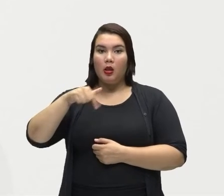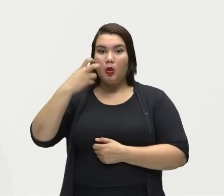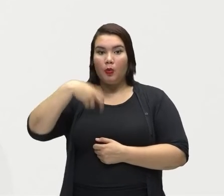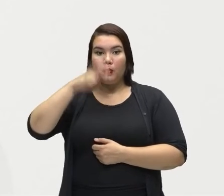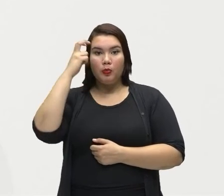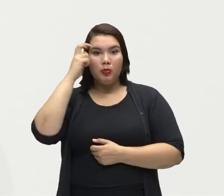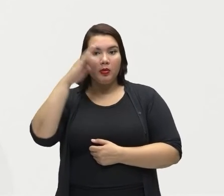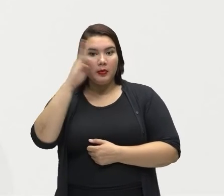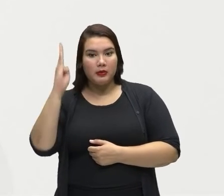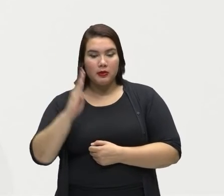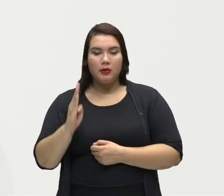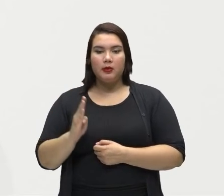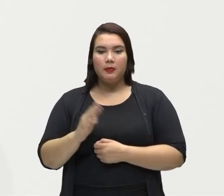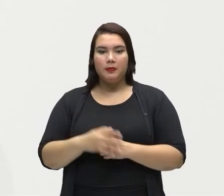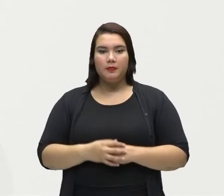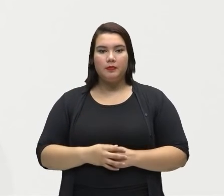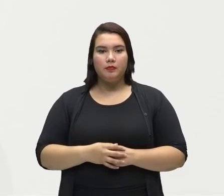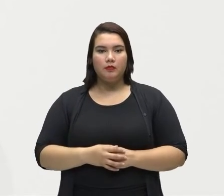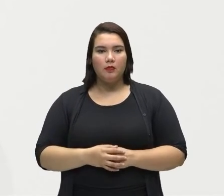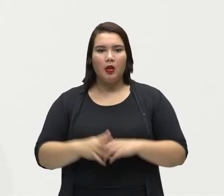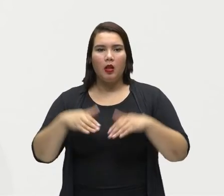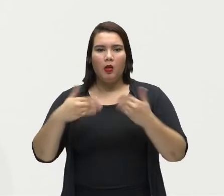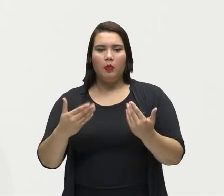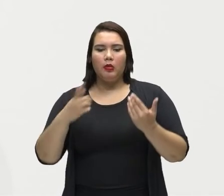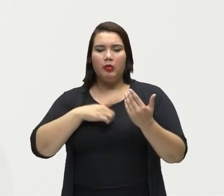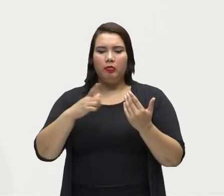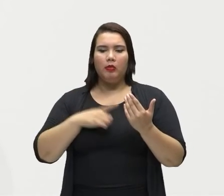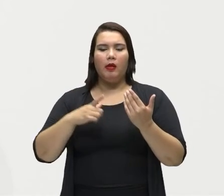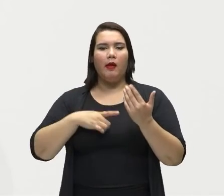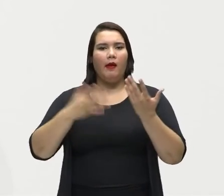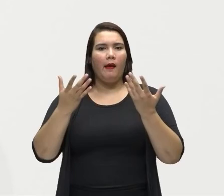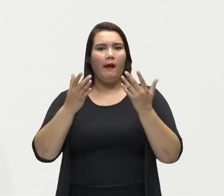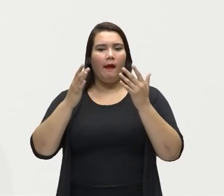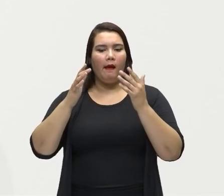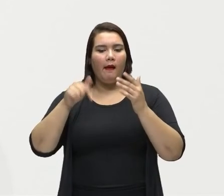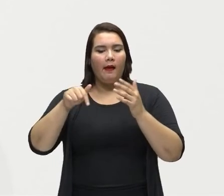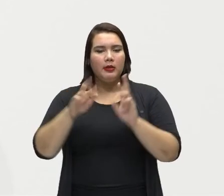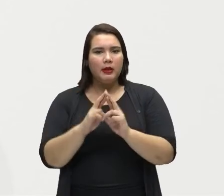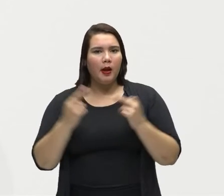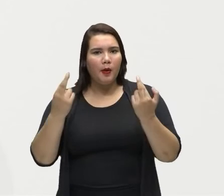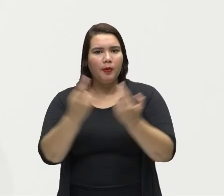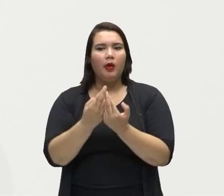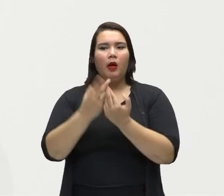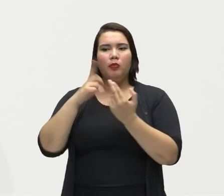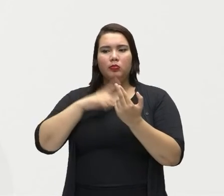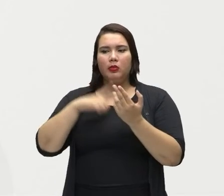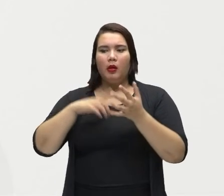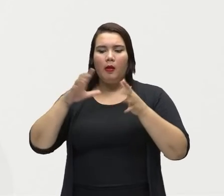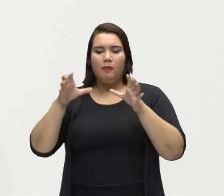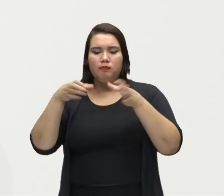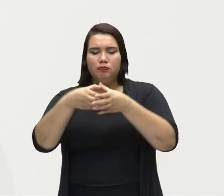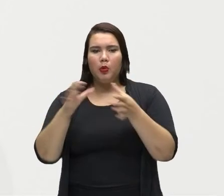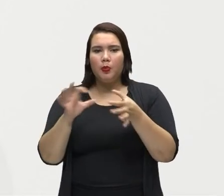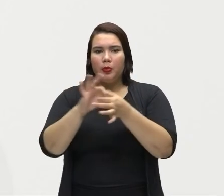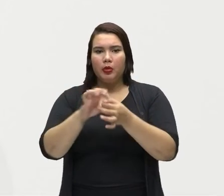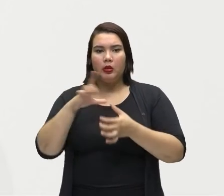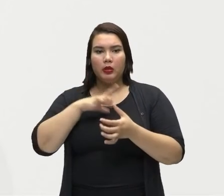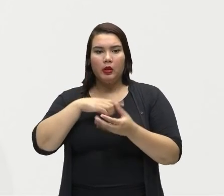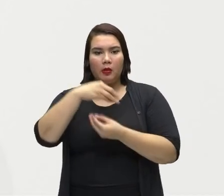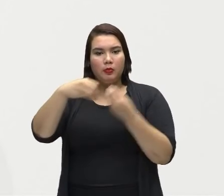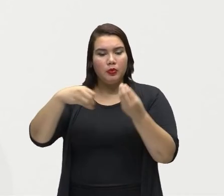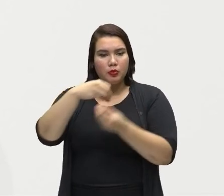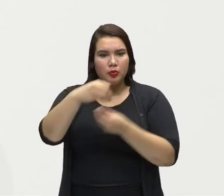tá? O culto aos orixás acabou se misturando ao cristianismo. A gente vai ver ali uma